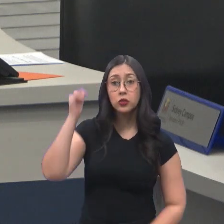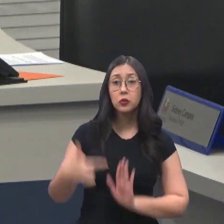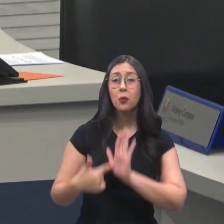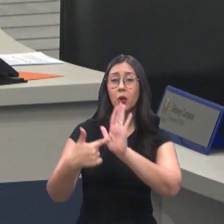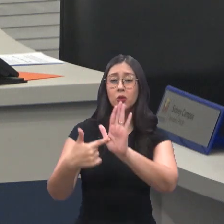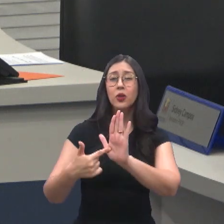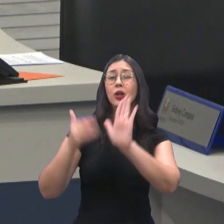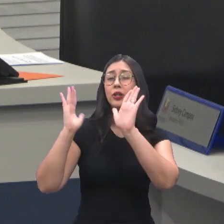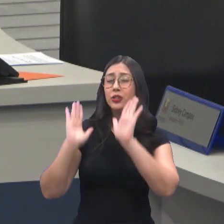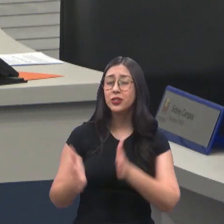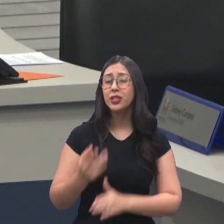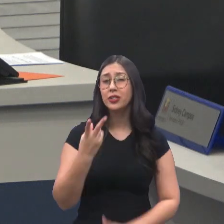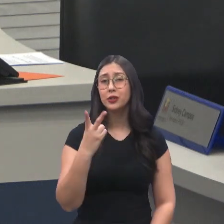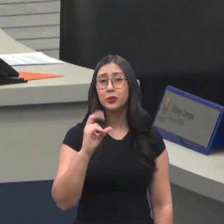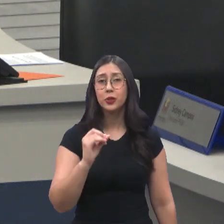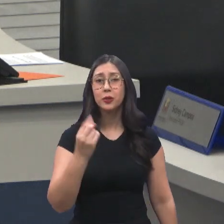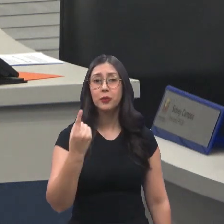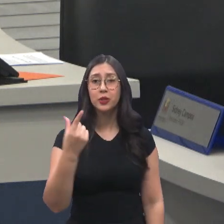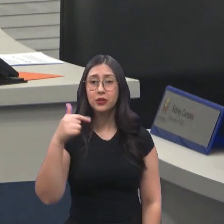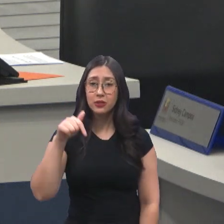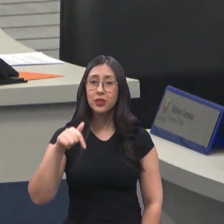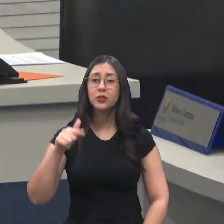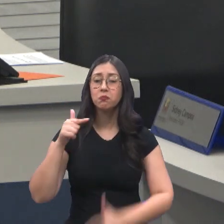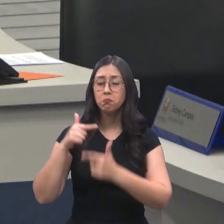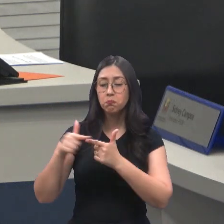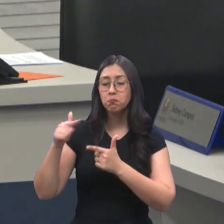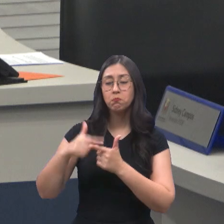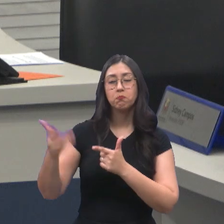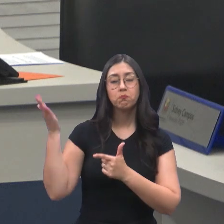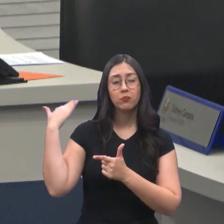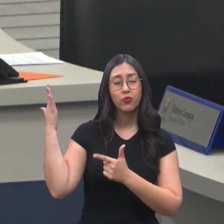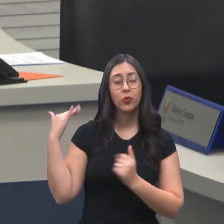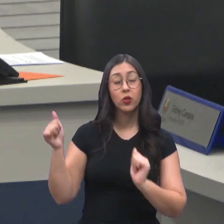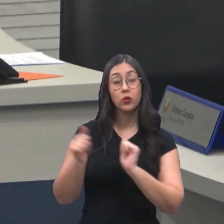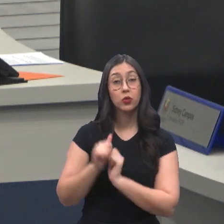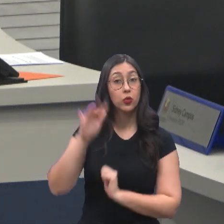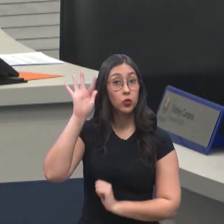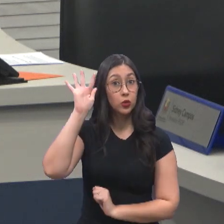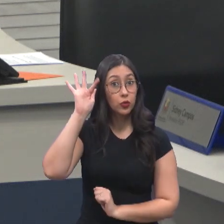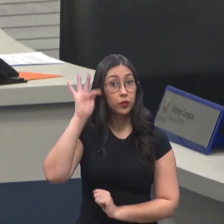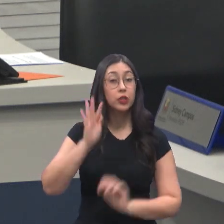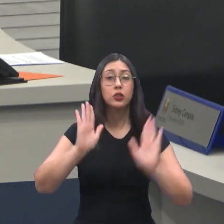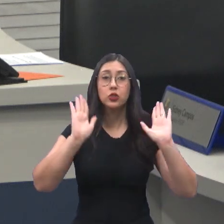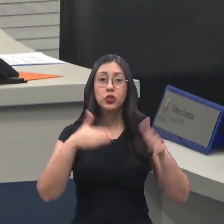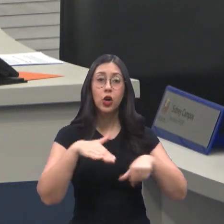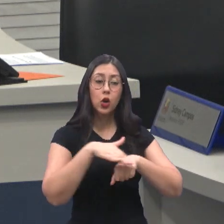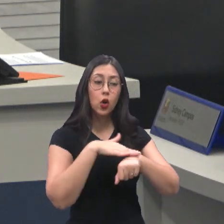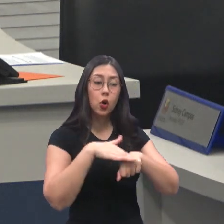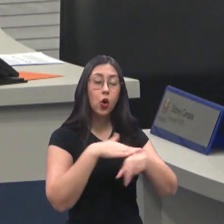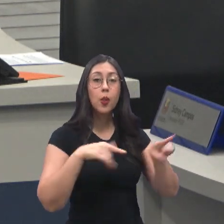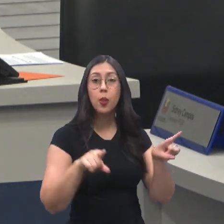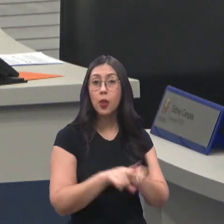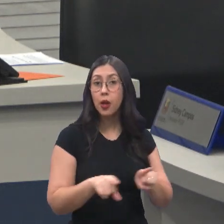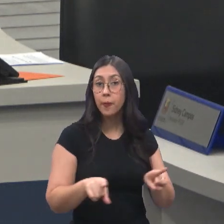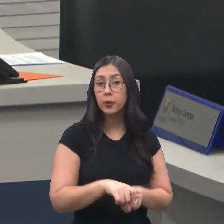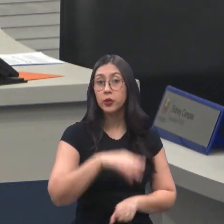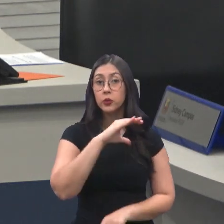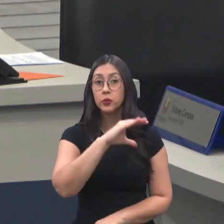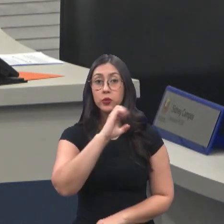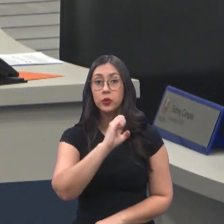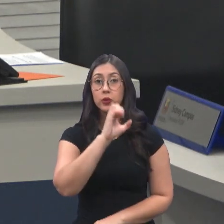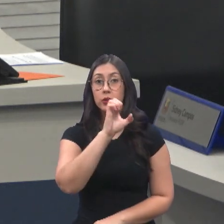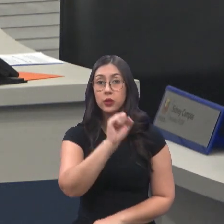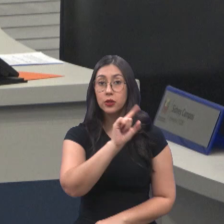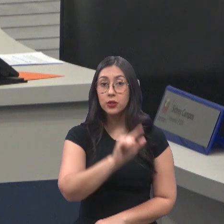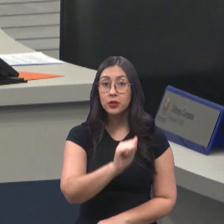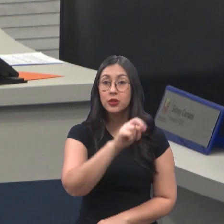2017, quando a gente assumiu aqui a Câmara junto com o Felício, já foi uma pauta junto com o Bispo, Dom César, com vários padres de